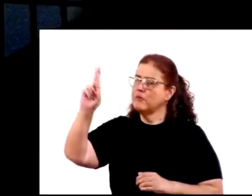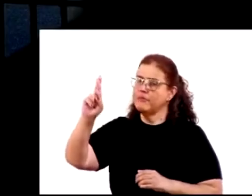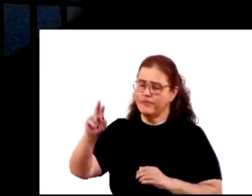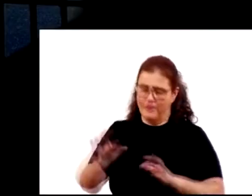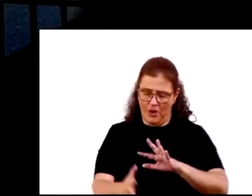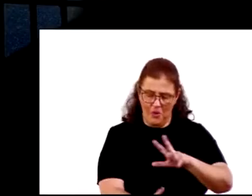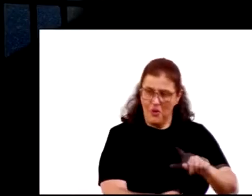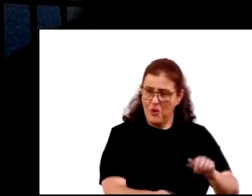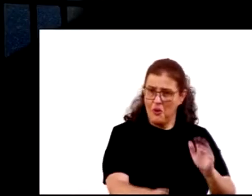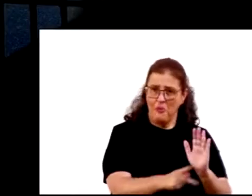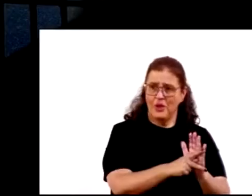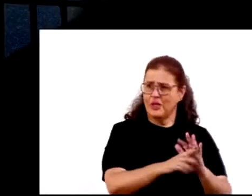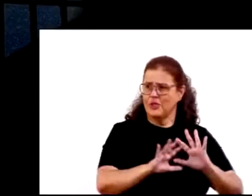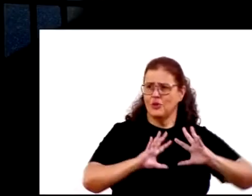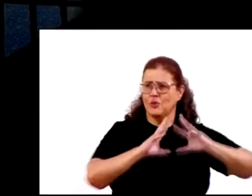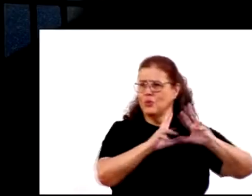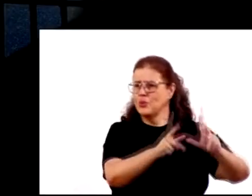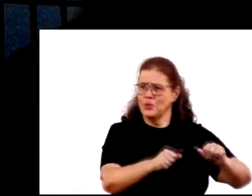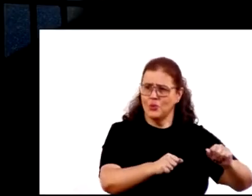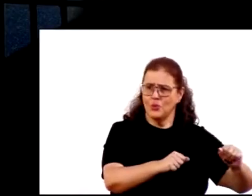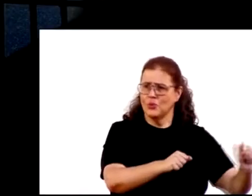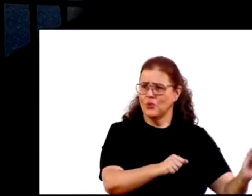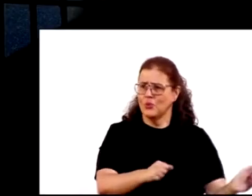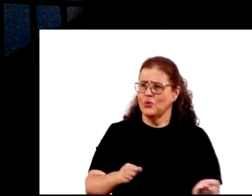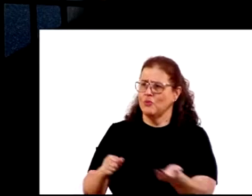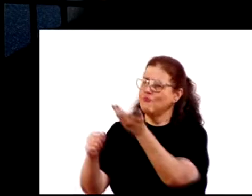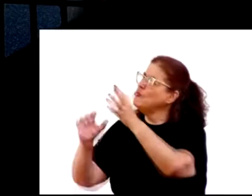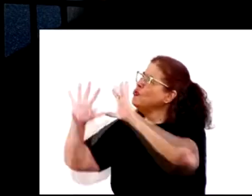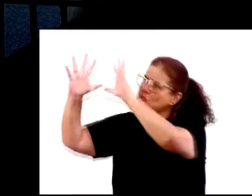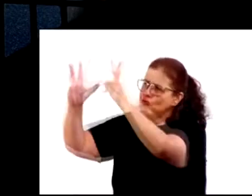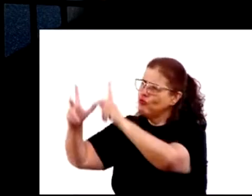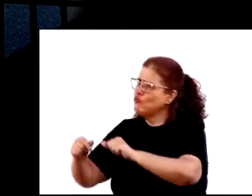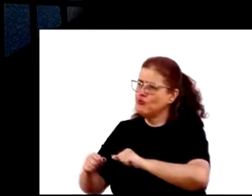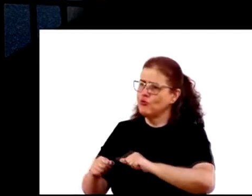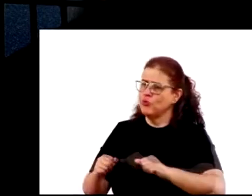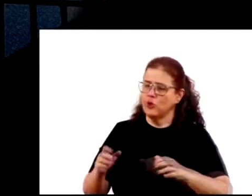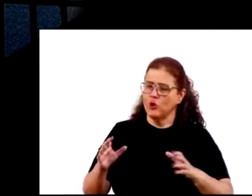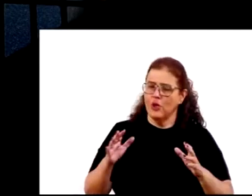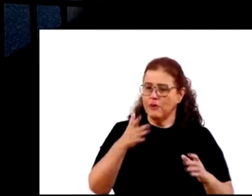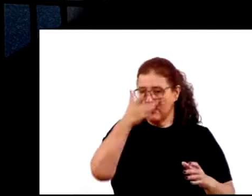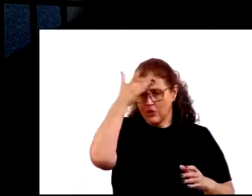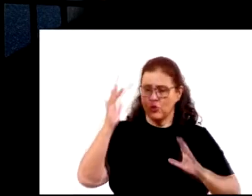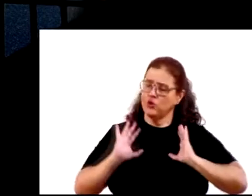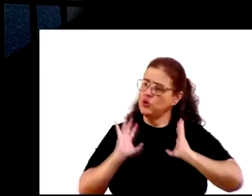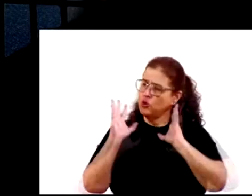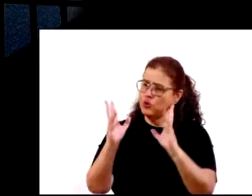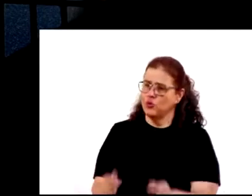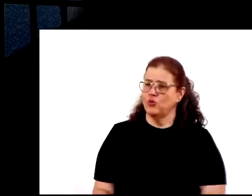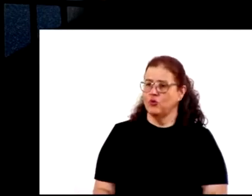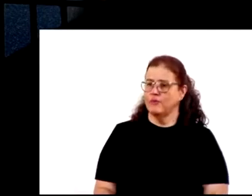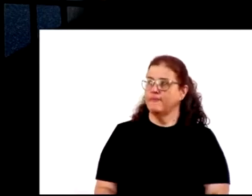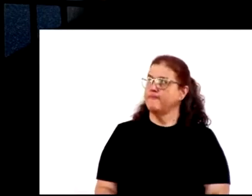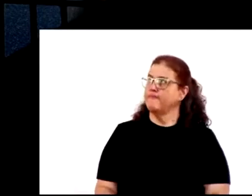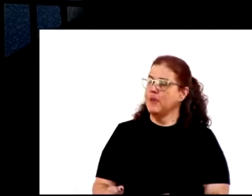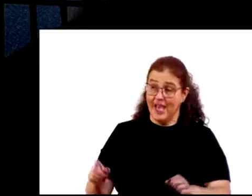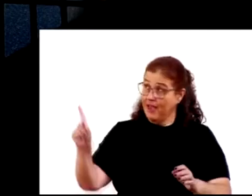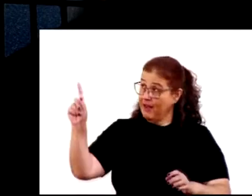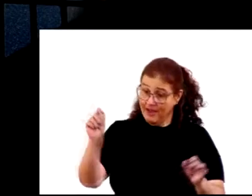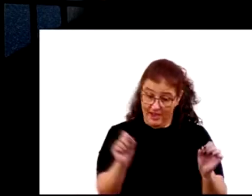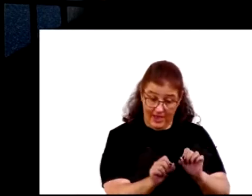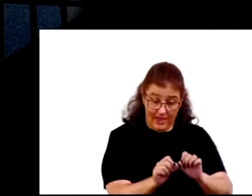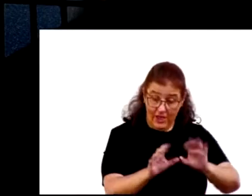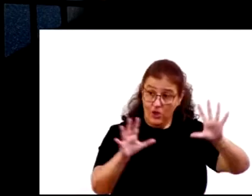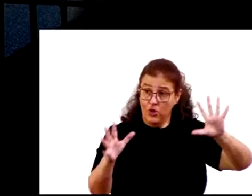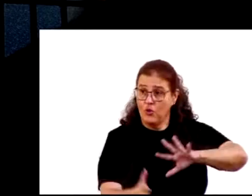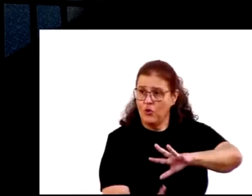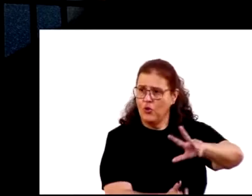terra e tudo o que nela se contém, o mundo e os que nele habitam. Fundou-a ele sobre os